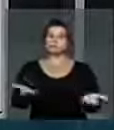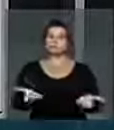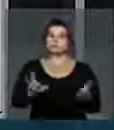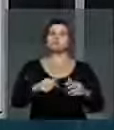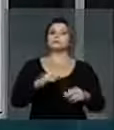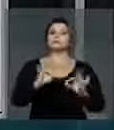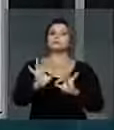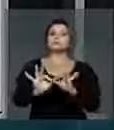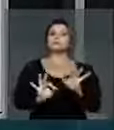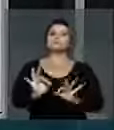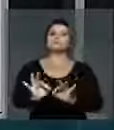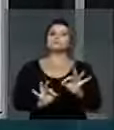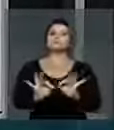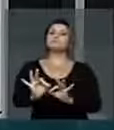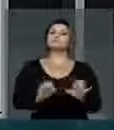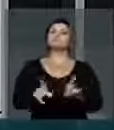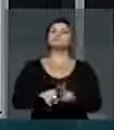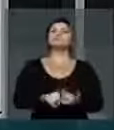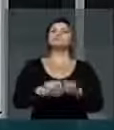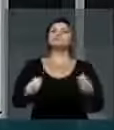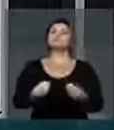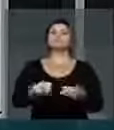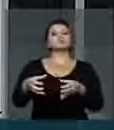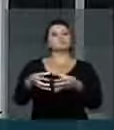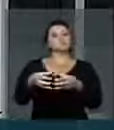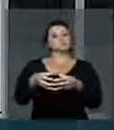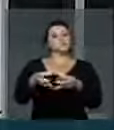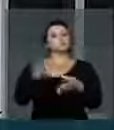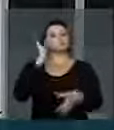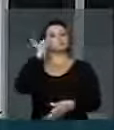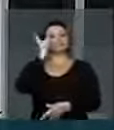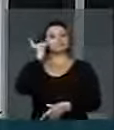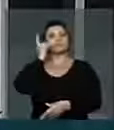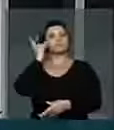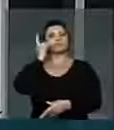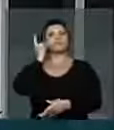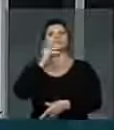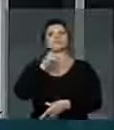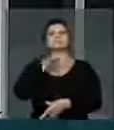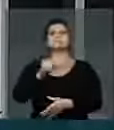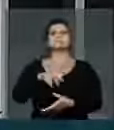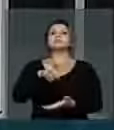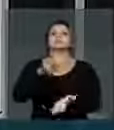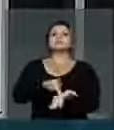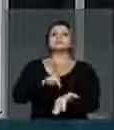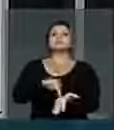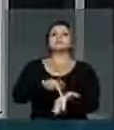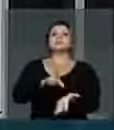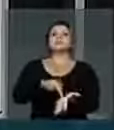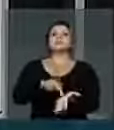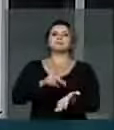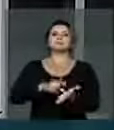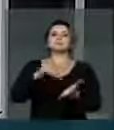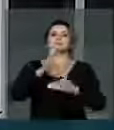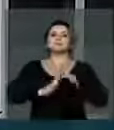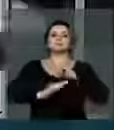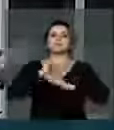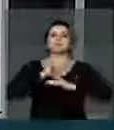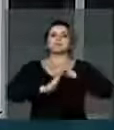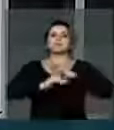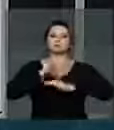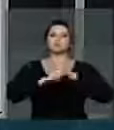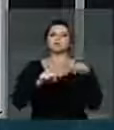o orçamento impositivo, o parlamentar terá uma função parlamentar, como é em